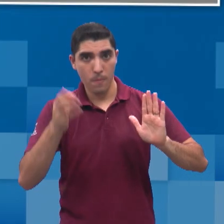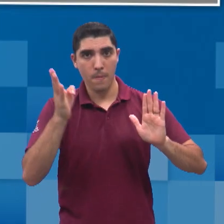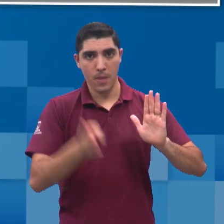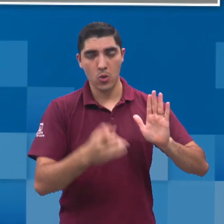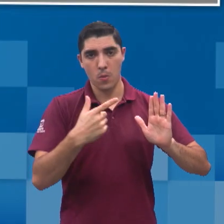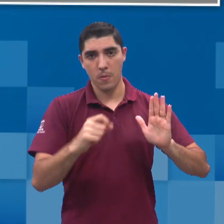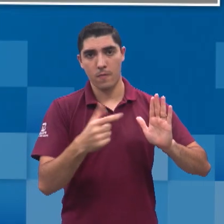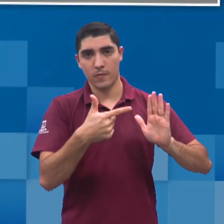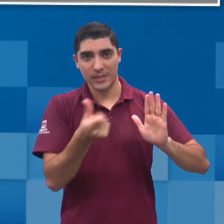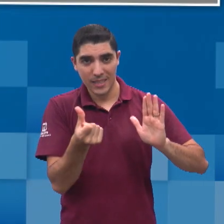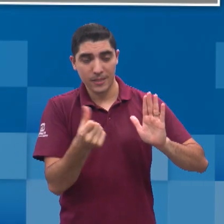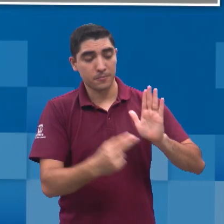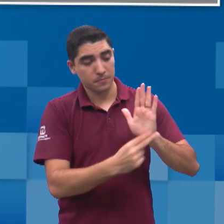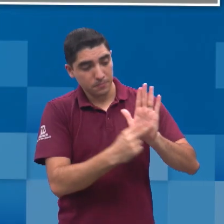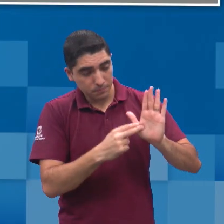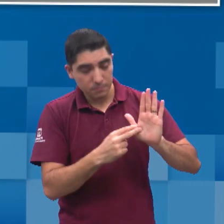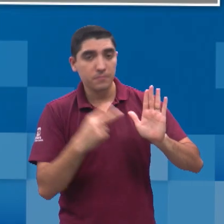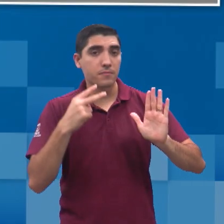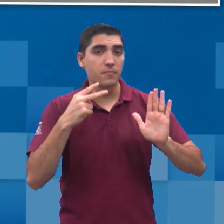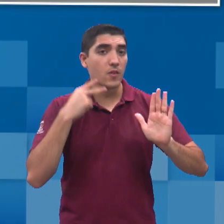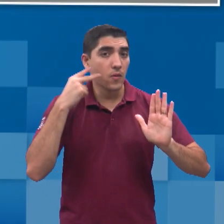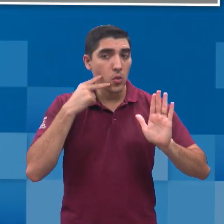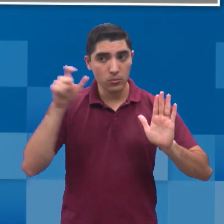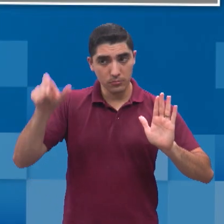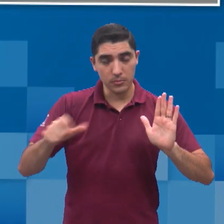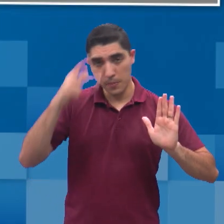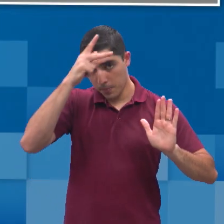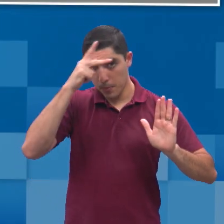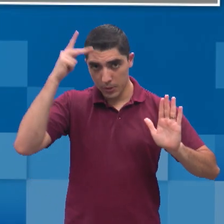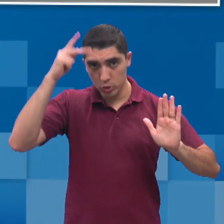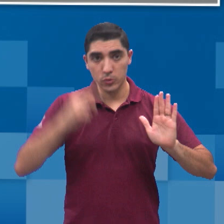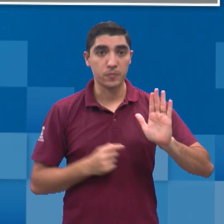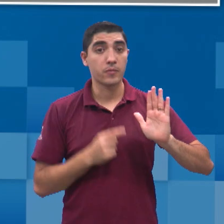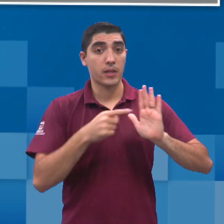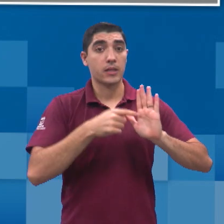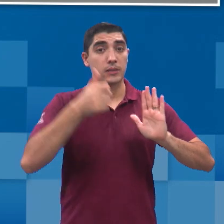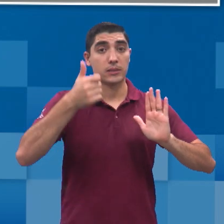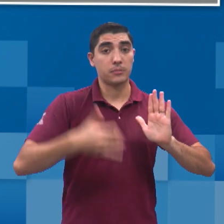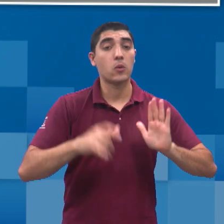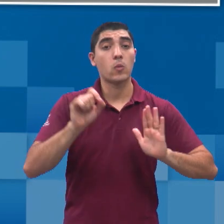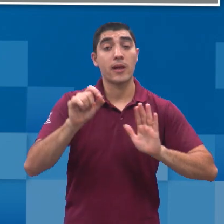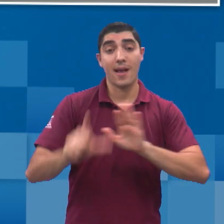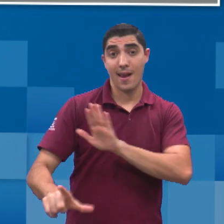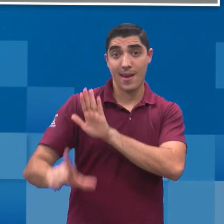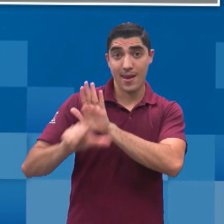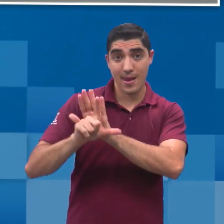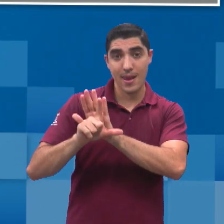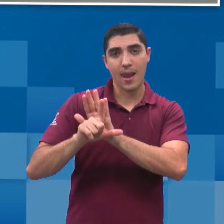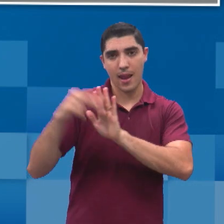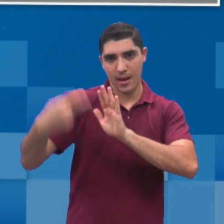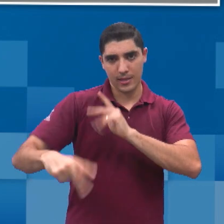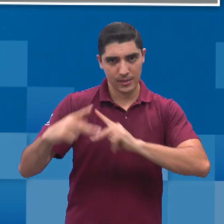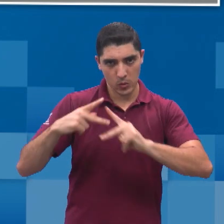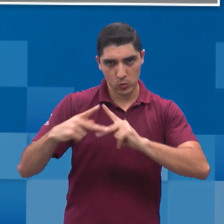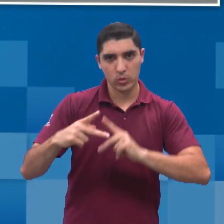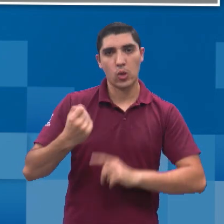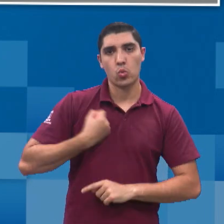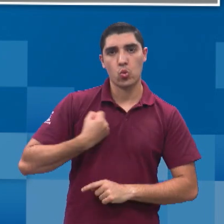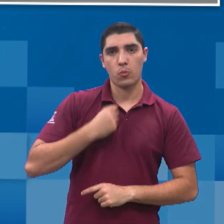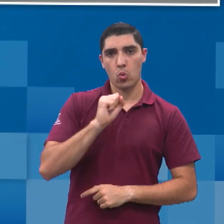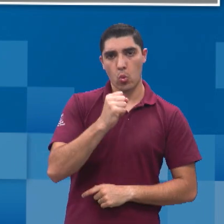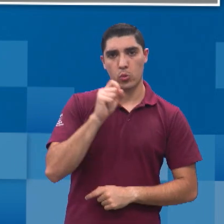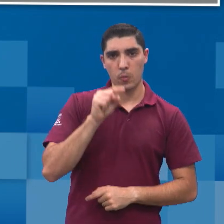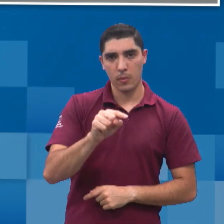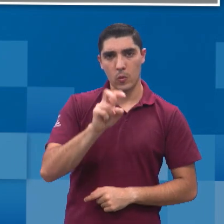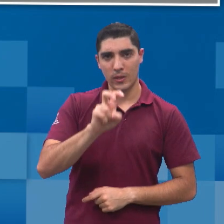111/2026, autoria do vereador Fernando Petit, altera o dispositivo da Lei Municipal 8.597,